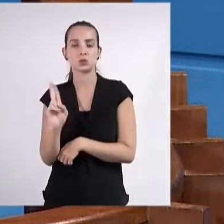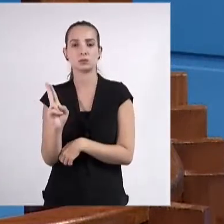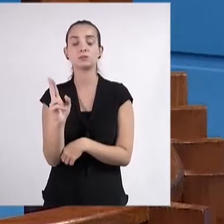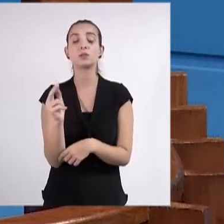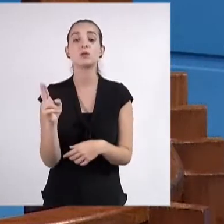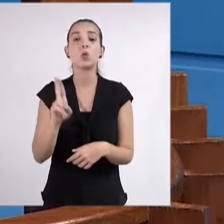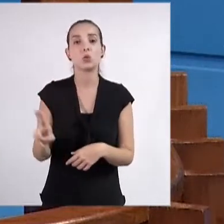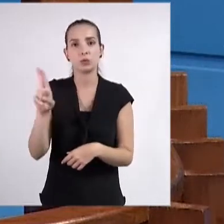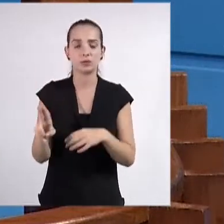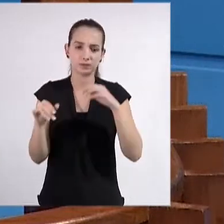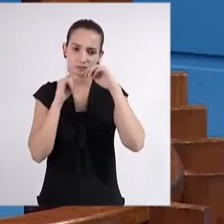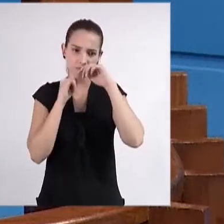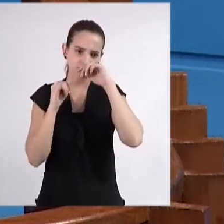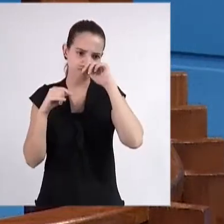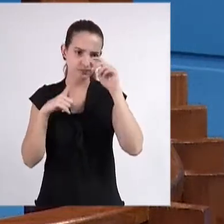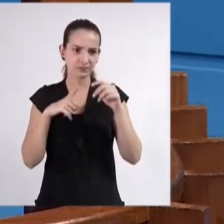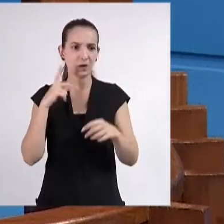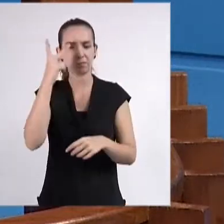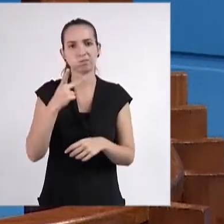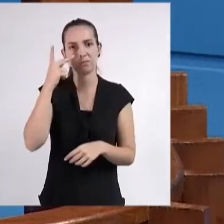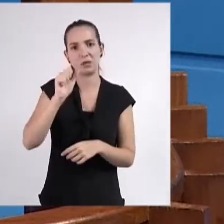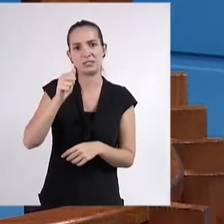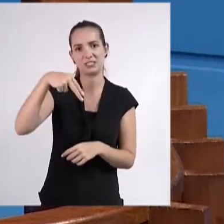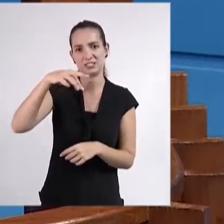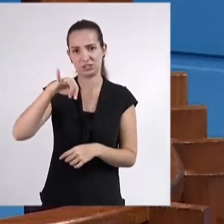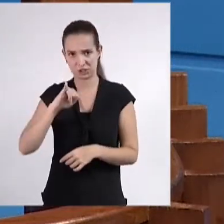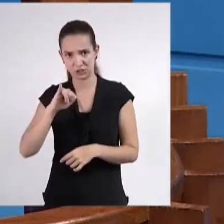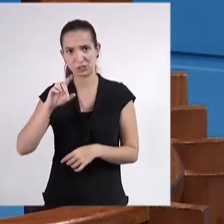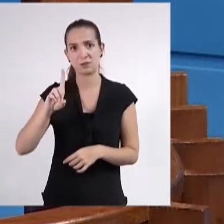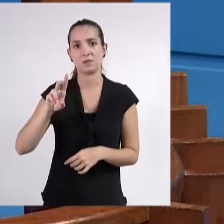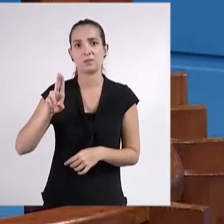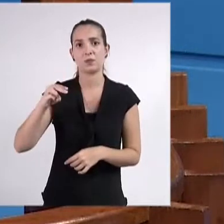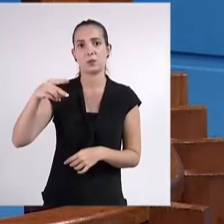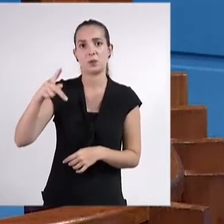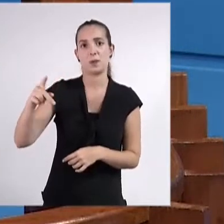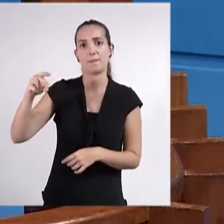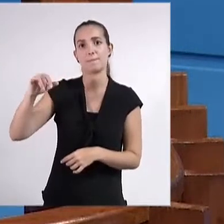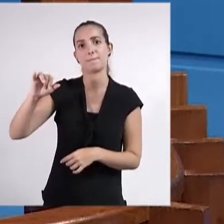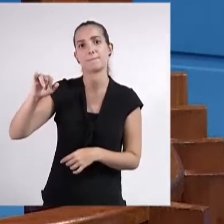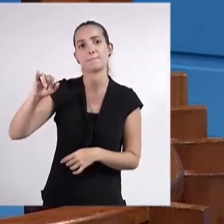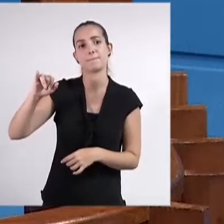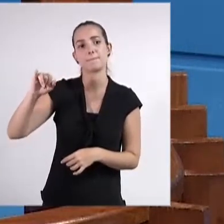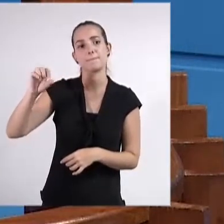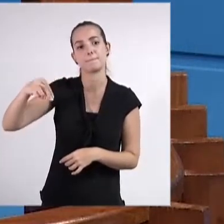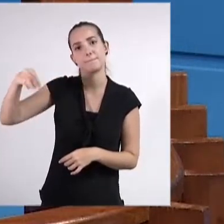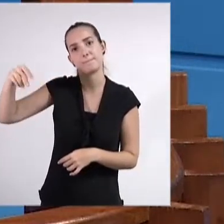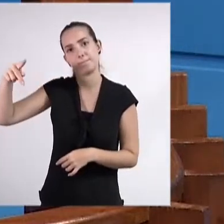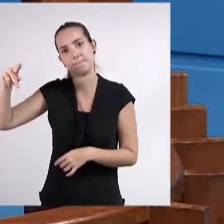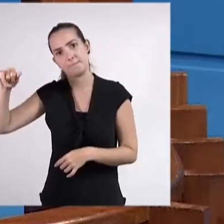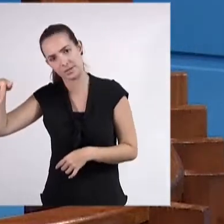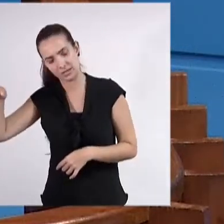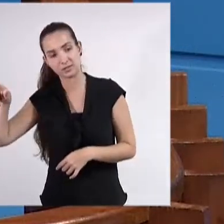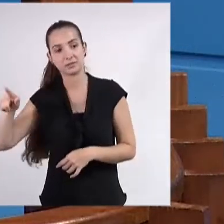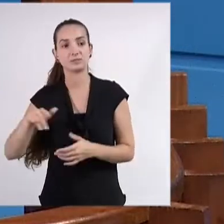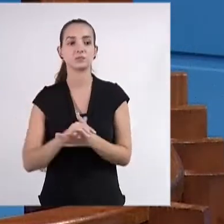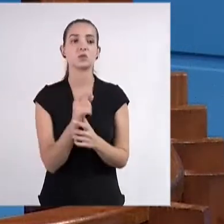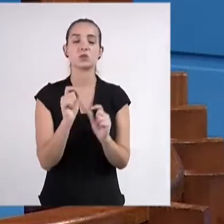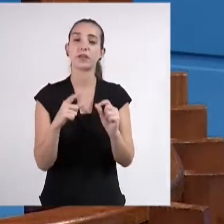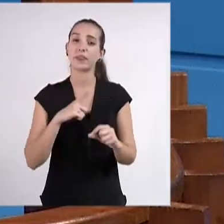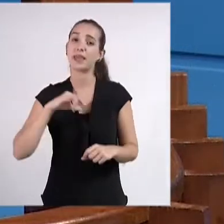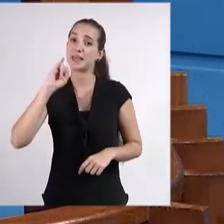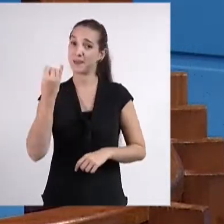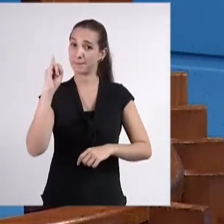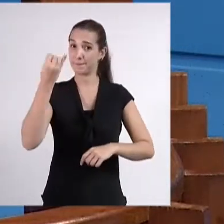antidumping, capitão Contara, deputado Antônio Vaz, não seja observado critérios idênticos na elevação do imposto